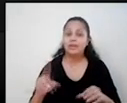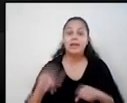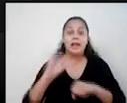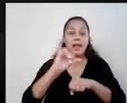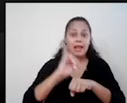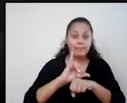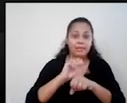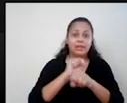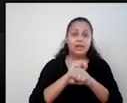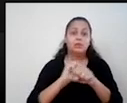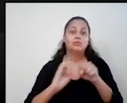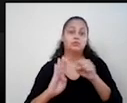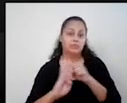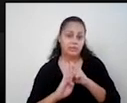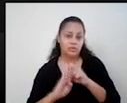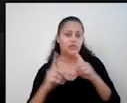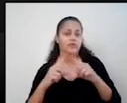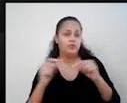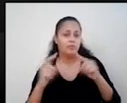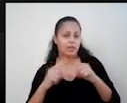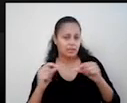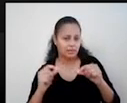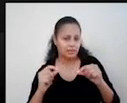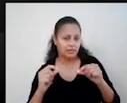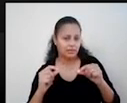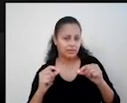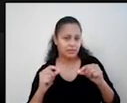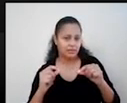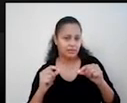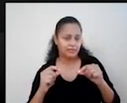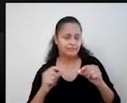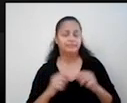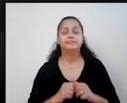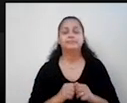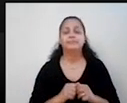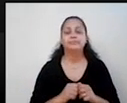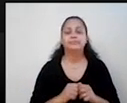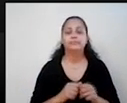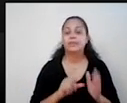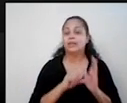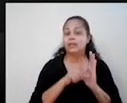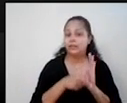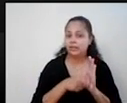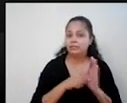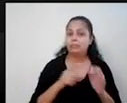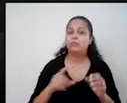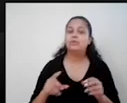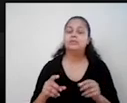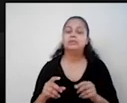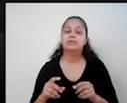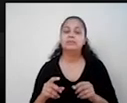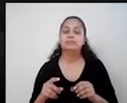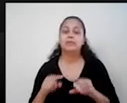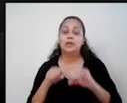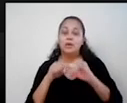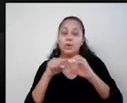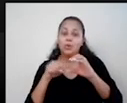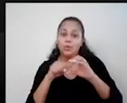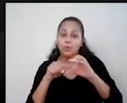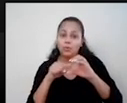que capital não era substantivo, Brasília, então é um termo associado a um nome. Em seguida, tem como núcleo